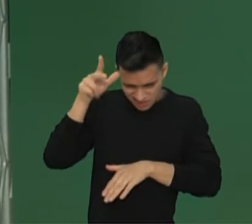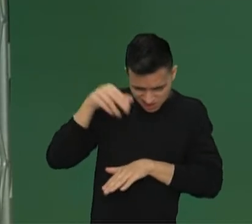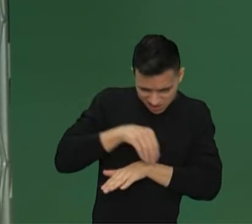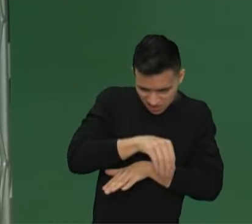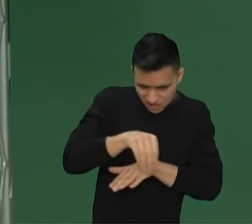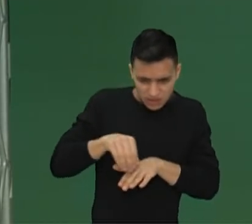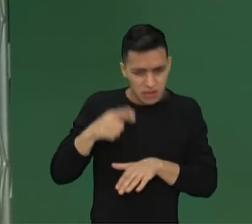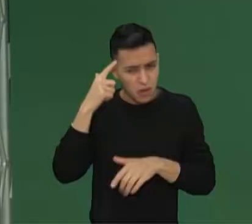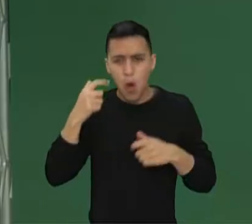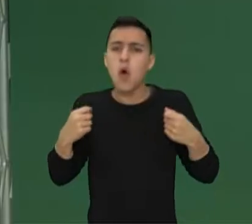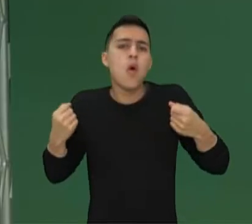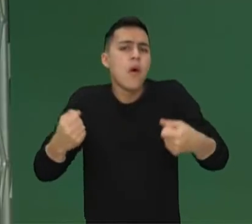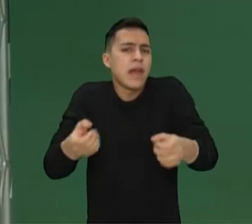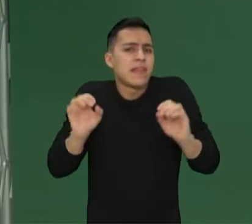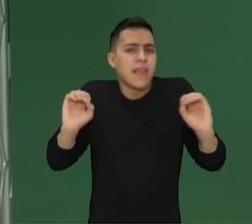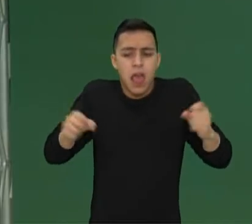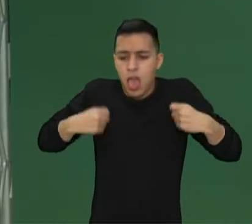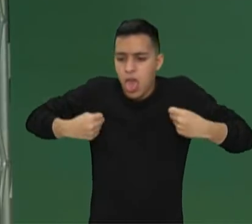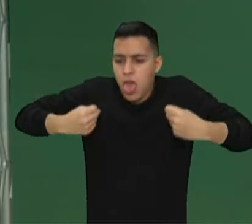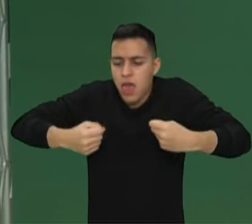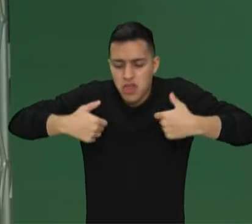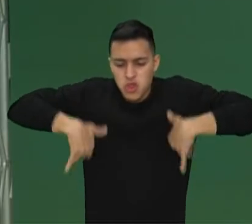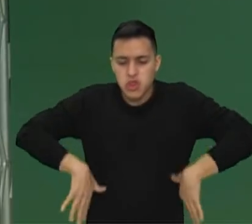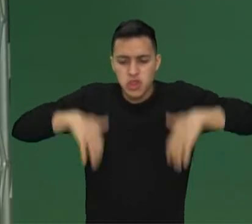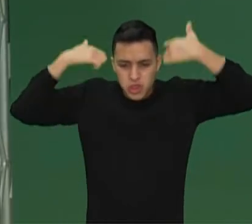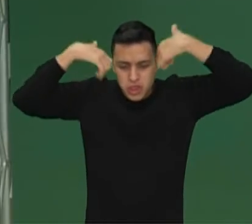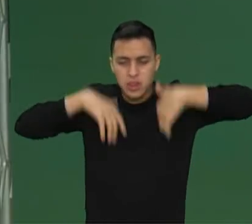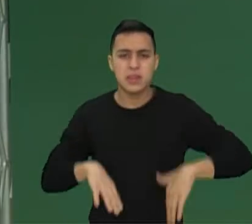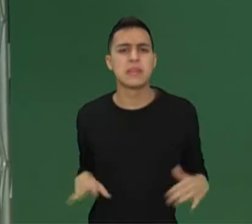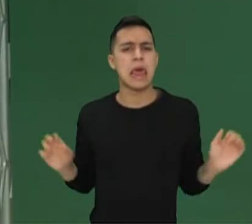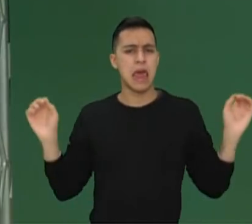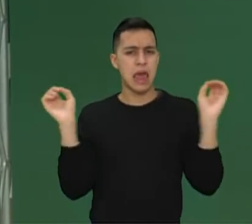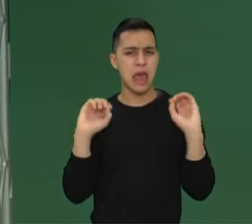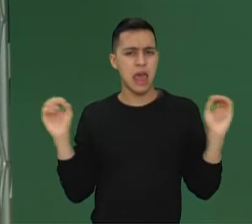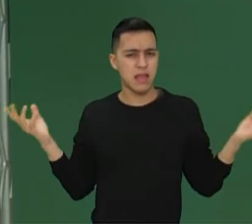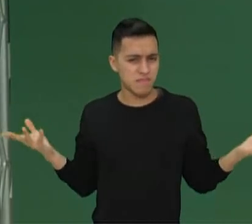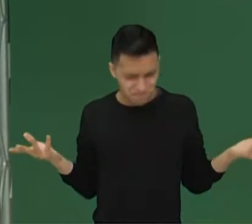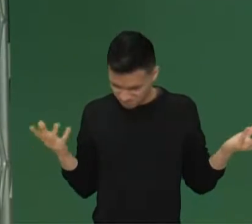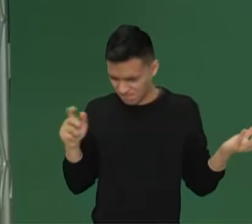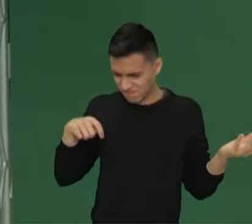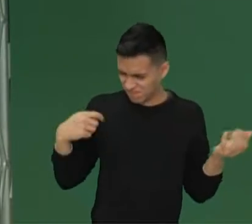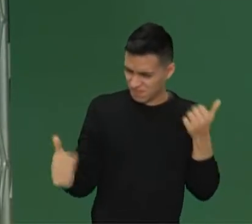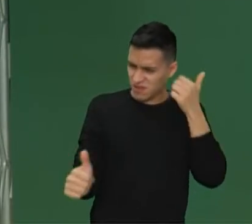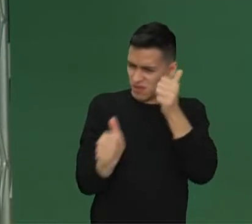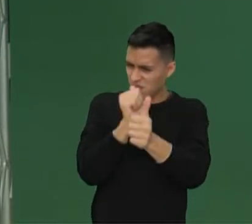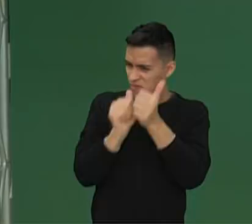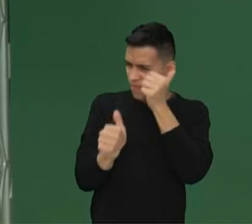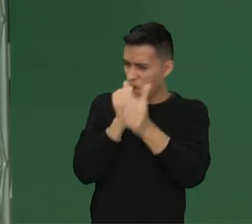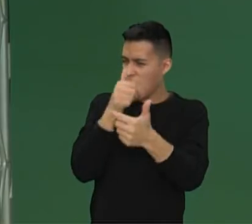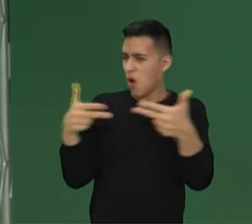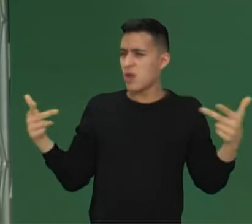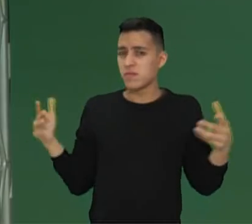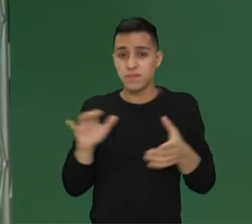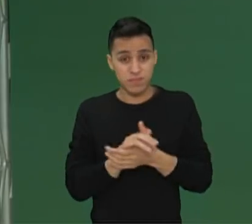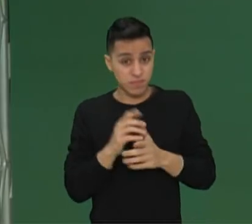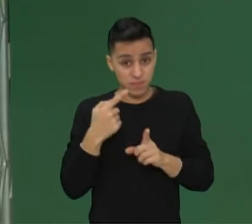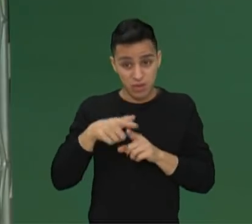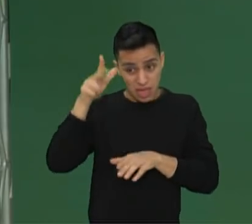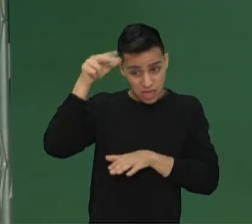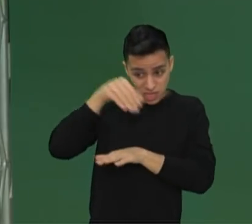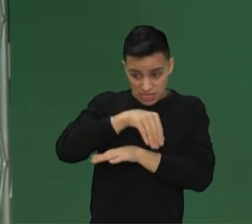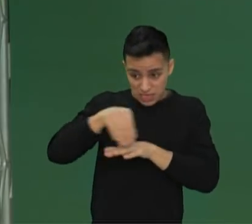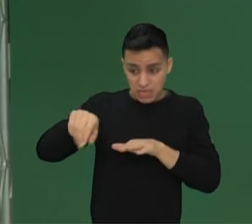eu não preciso correr, eu não vou suar para jogar, eu não vou... Por que esporte? Porque o xadrez ele